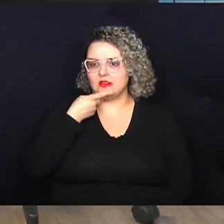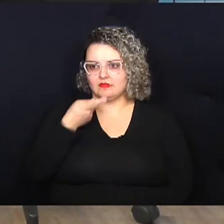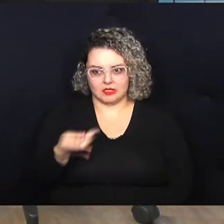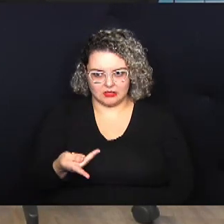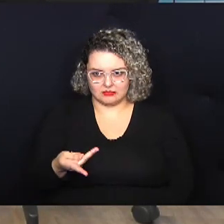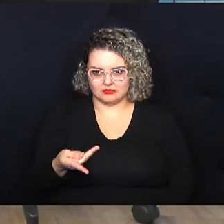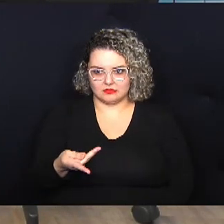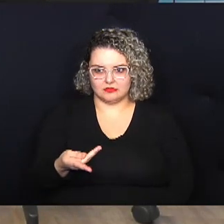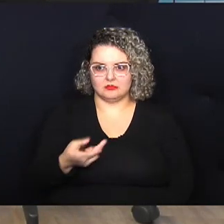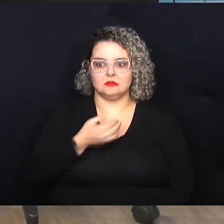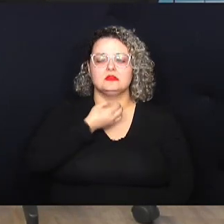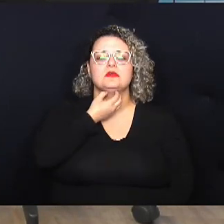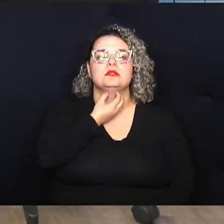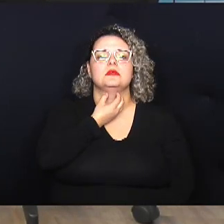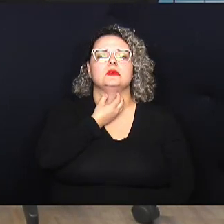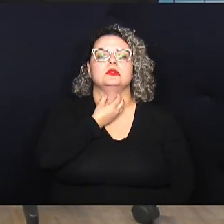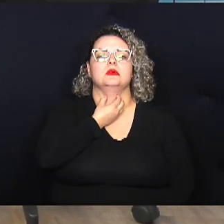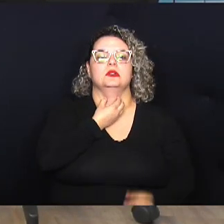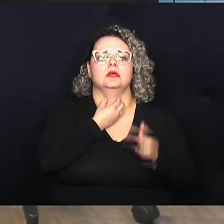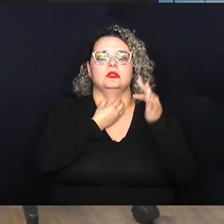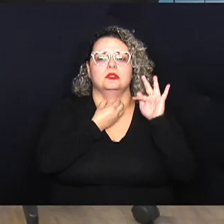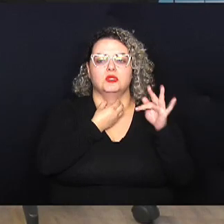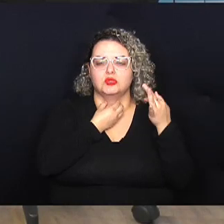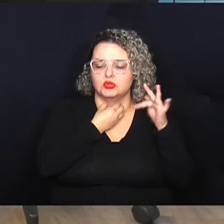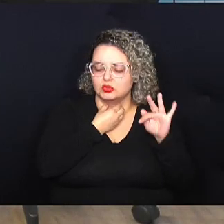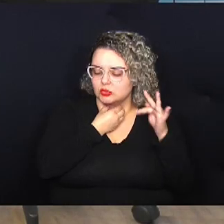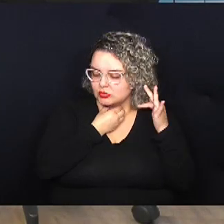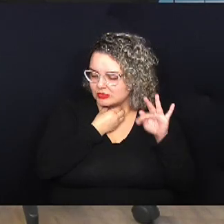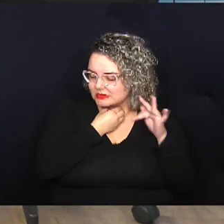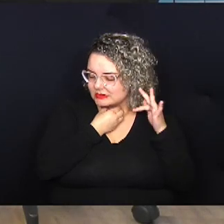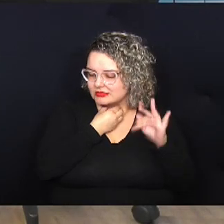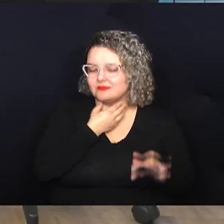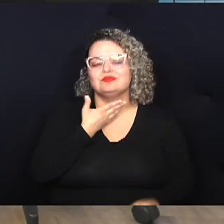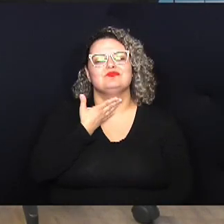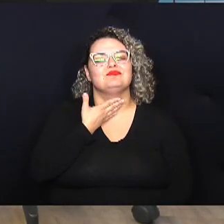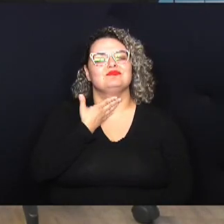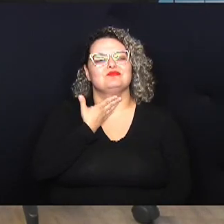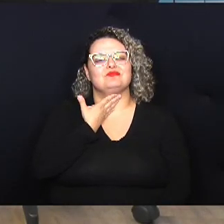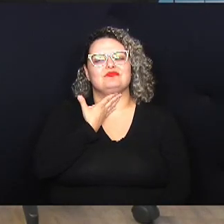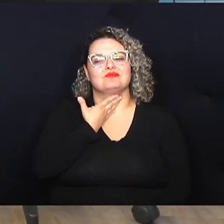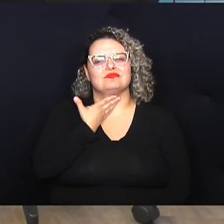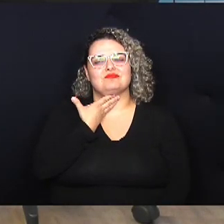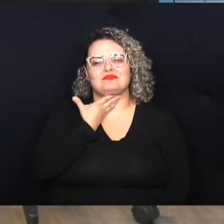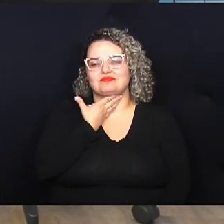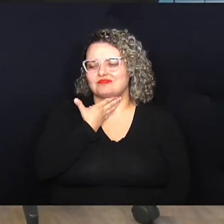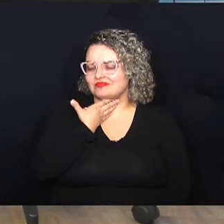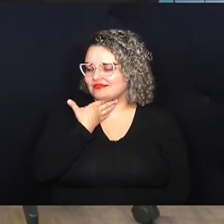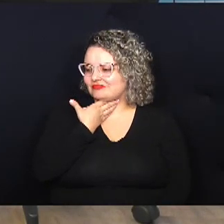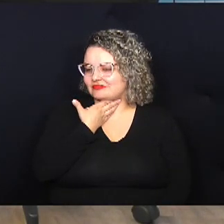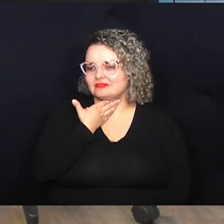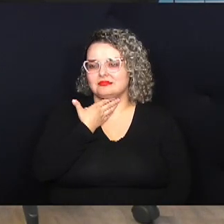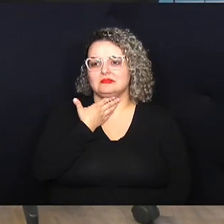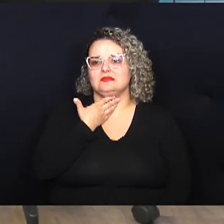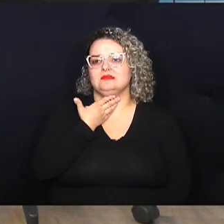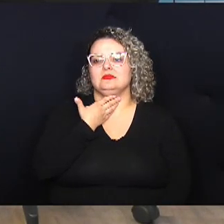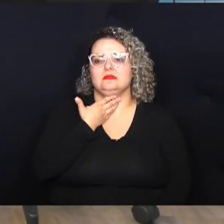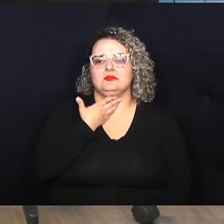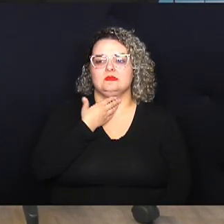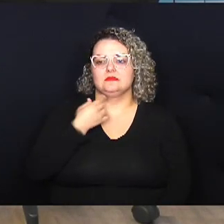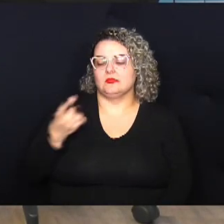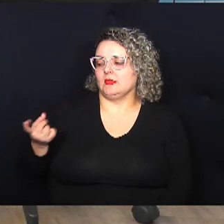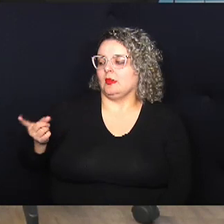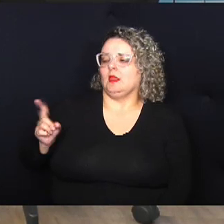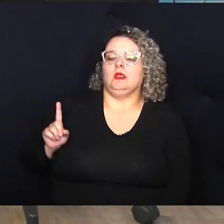tem muita dor de garganta. Muita dor de garganta. Olha só. Né? Aquilo, ela está sempre travada. Quando tem alguém do meu